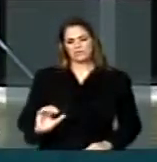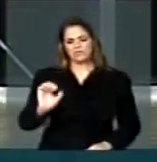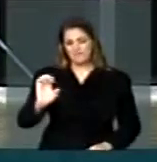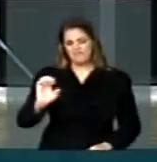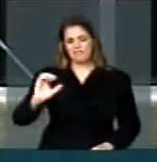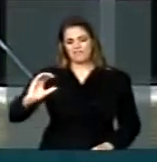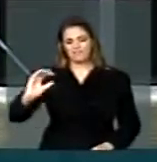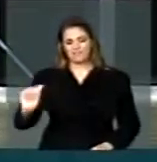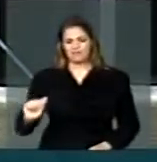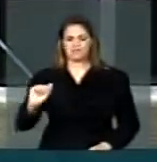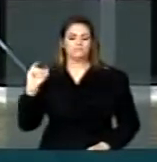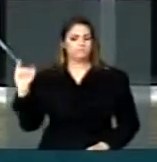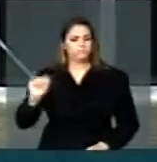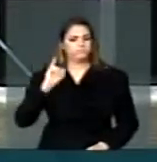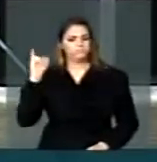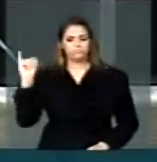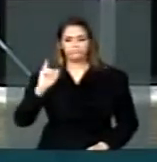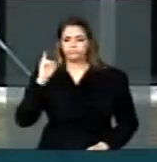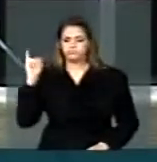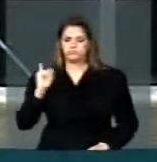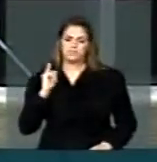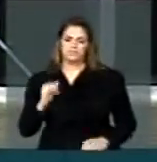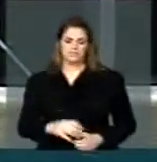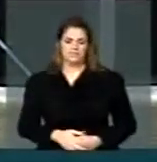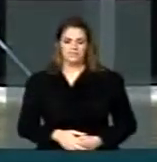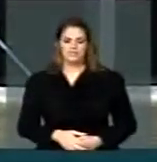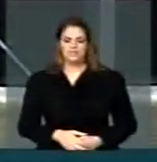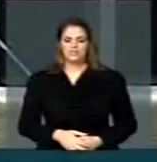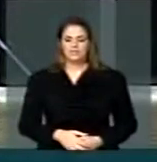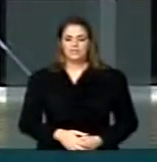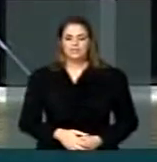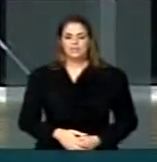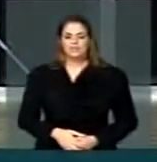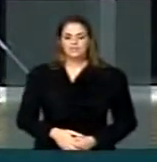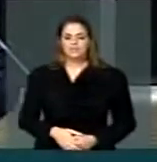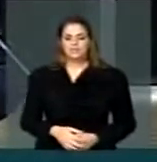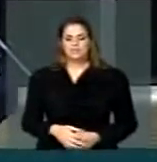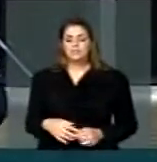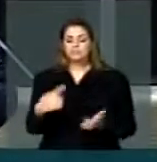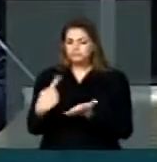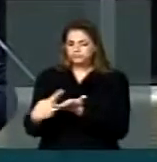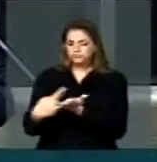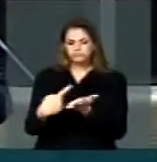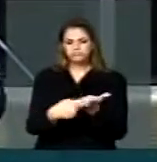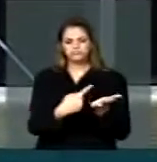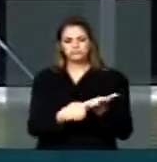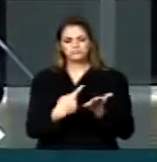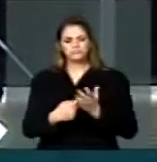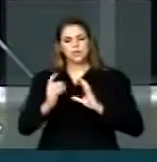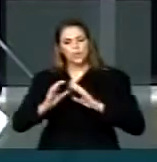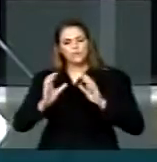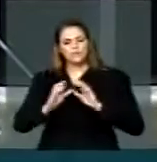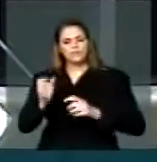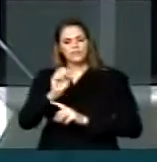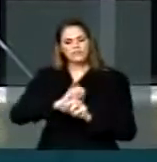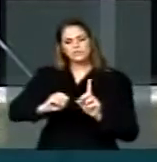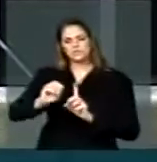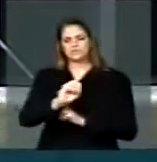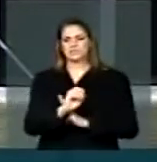É fundamental dar relevo a isso. Para tratar de pactos de vivência, esta Câmara tem que